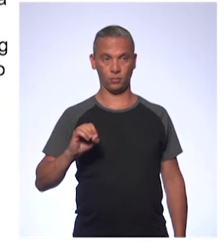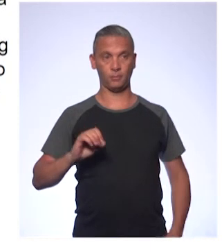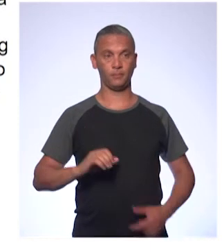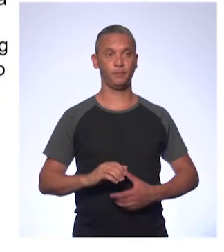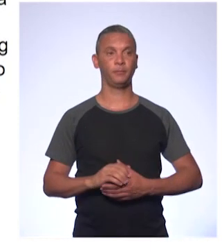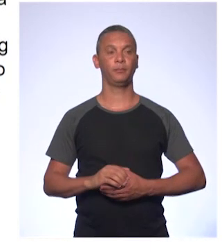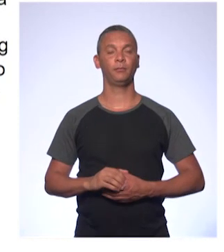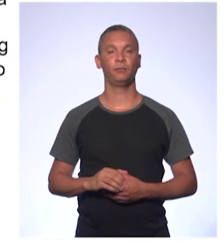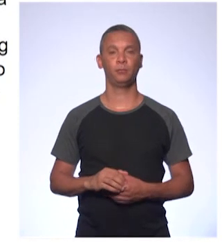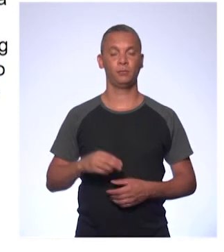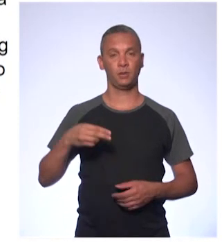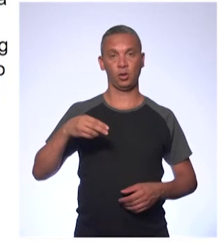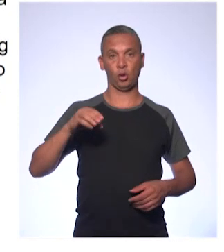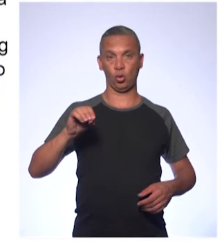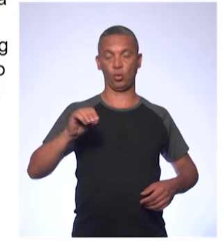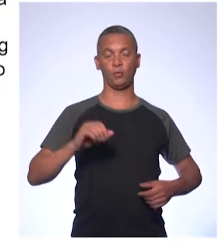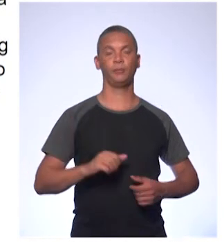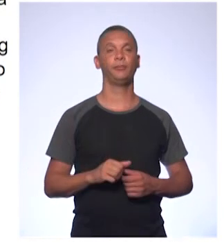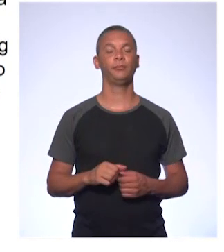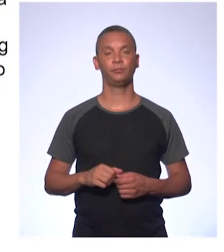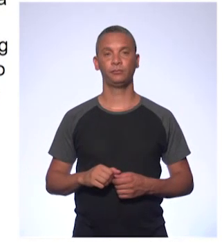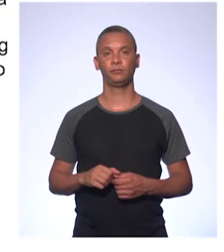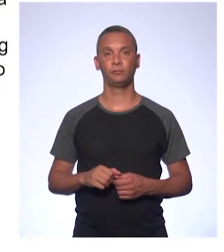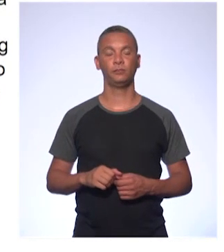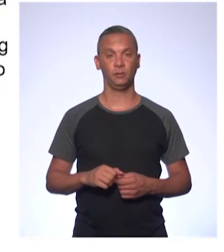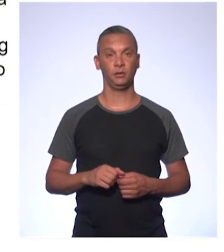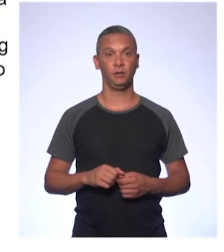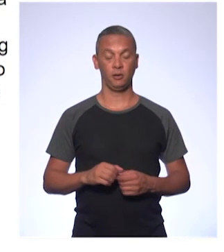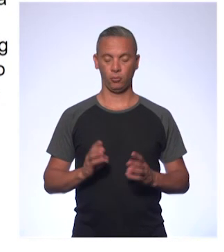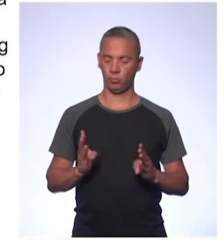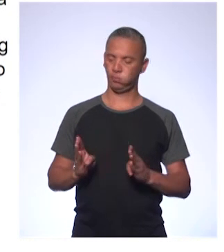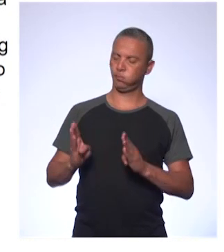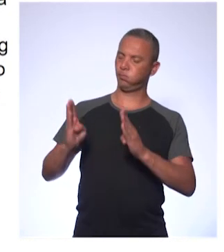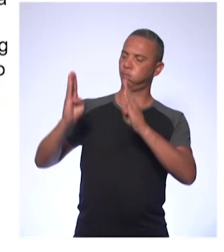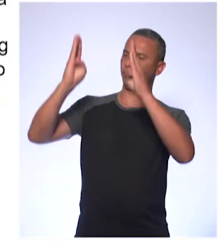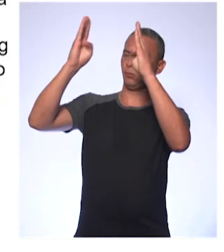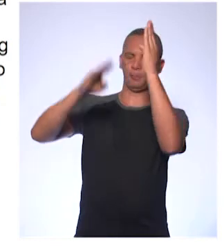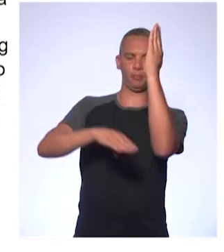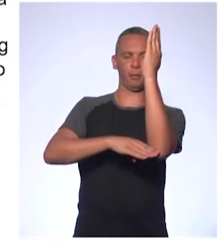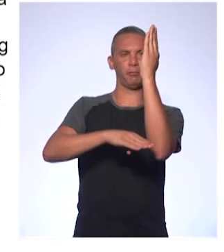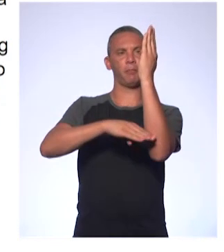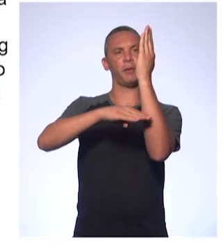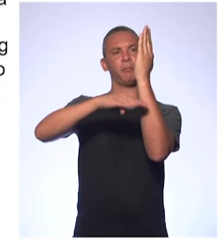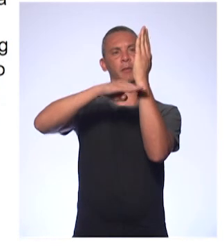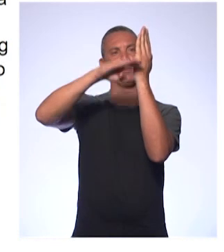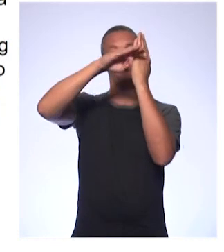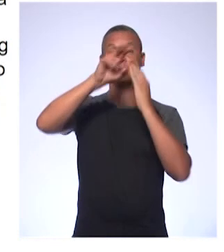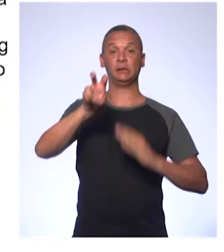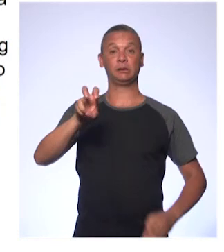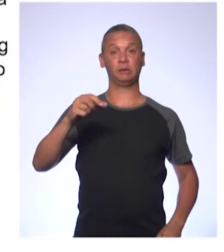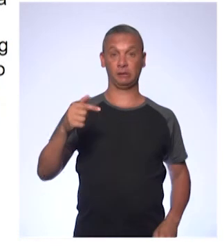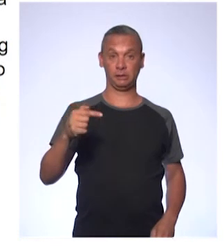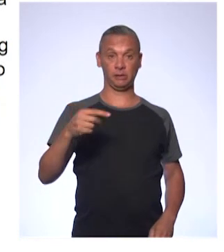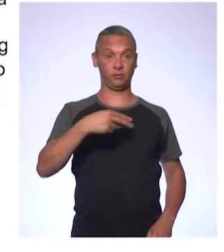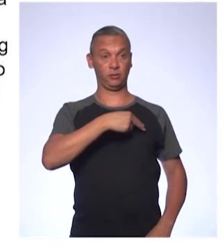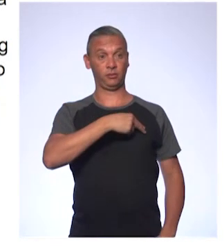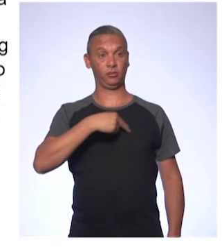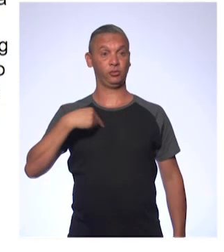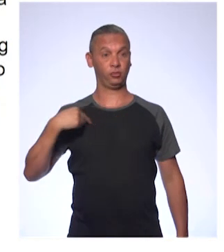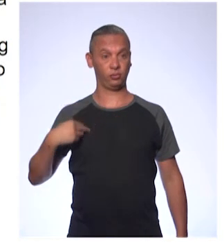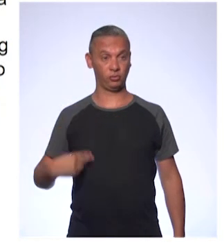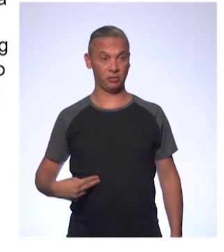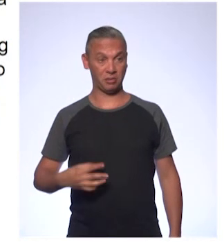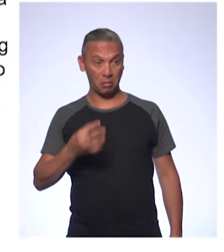57 pisos, no. Então, vejam só, um arranha-céu de 57 pisos na China, isso não chama atenção.